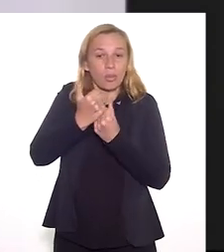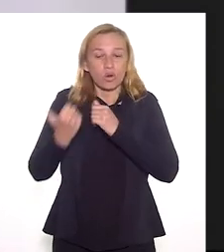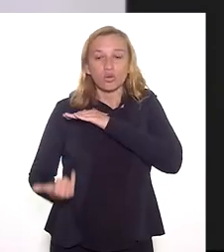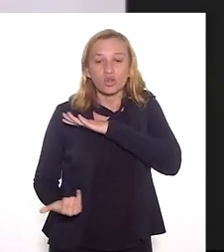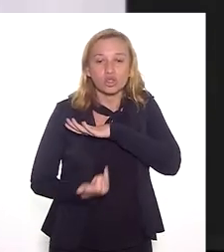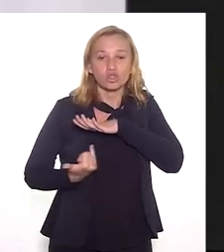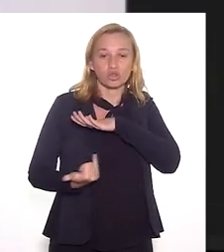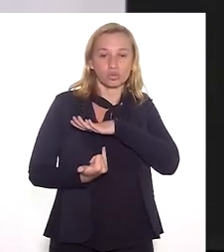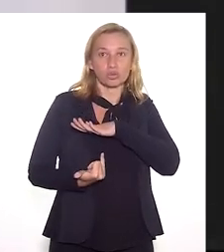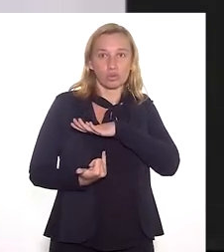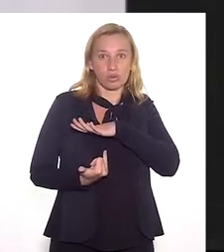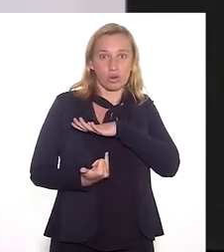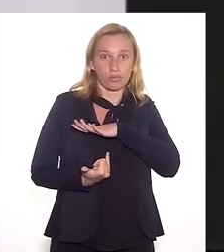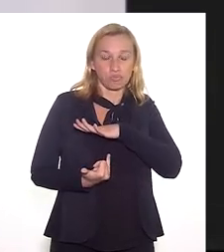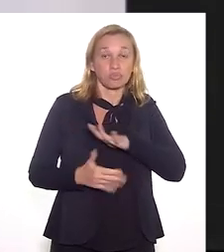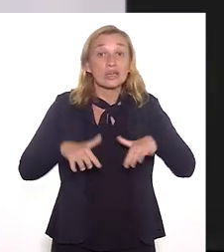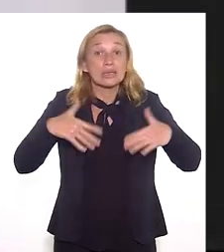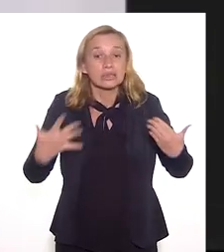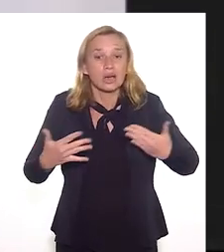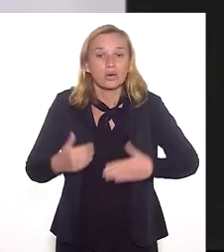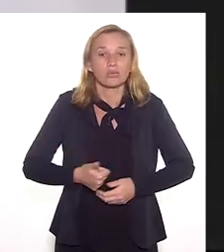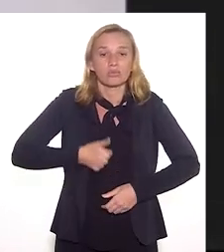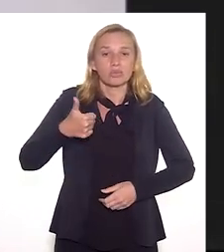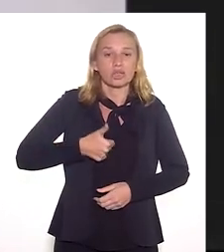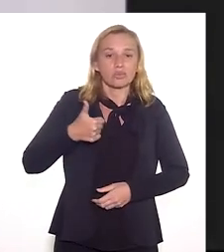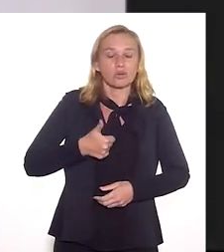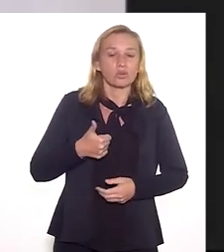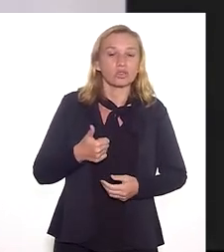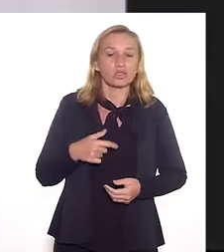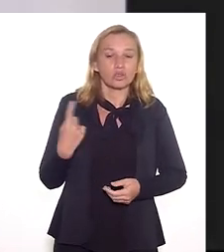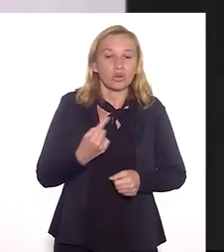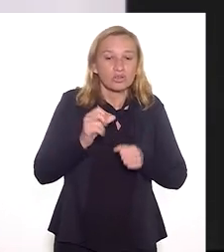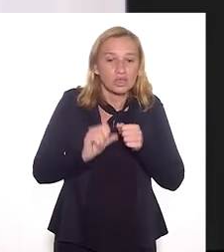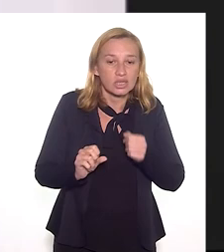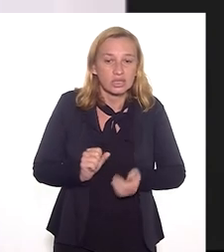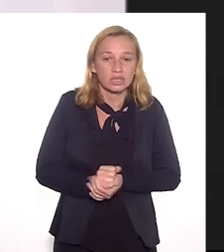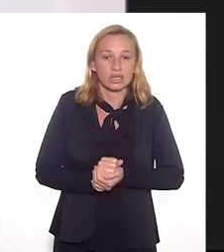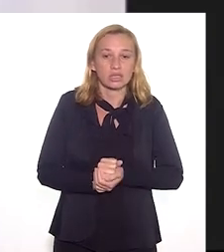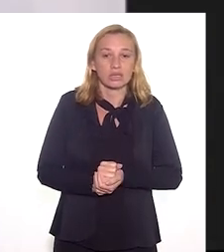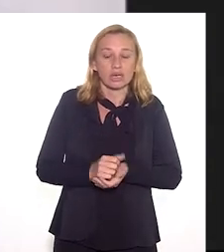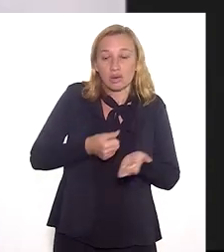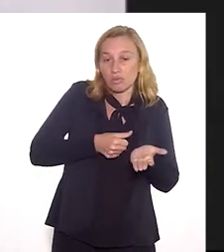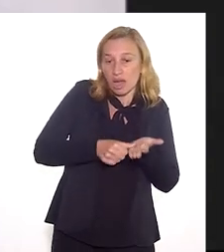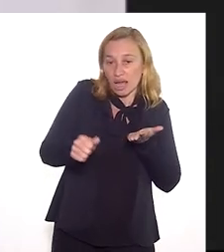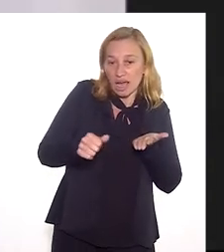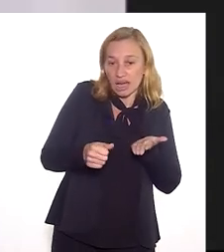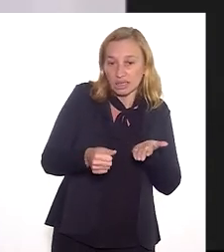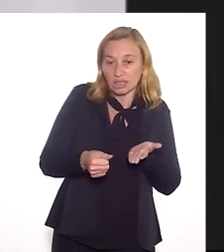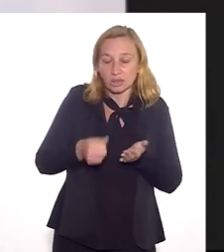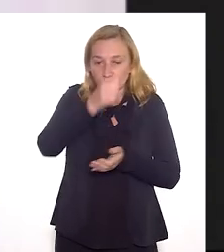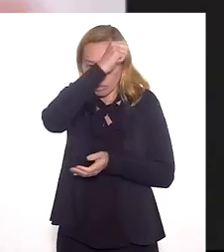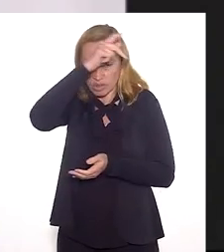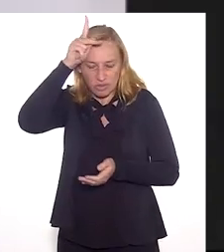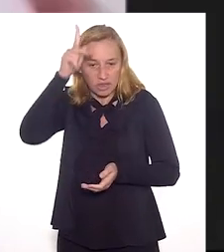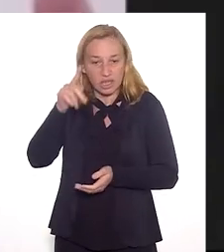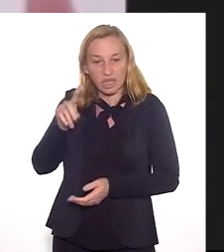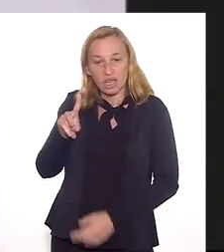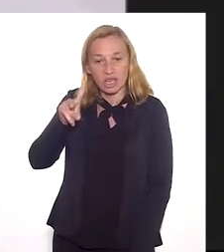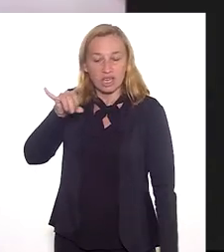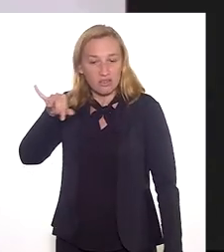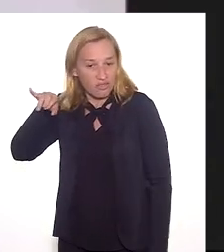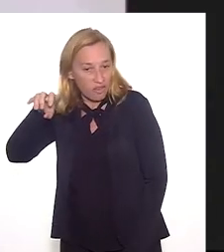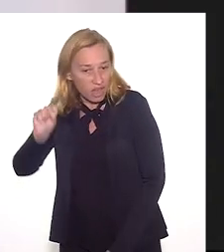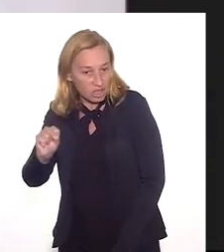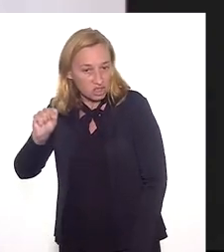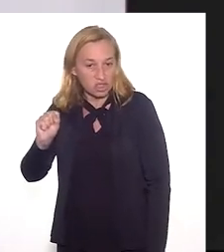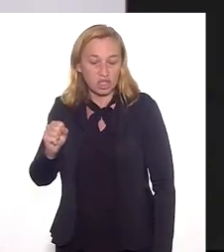de um apoio institucional. Então, a primeira coisa que a gente fez foi pegar uma carta do prefeito, né? Então, a Invest